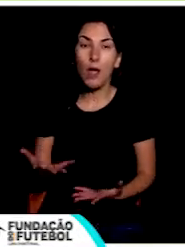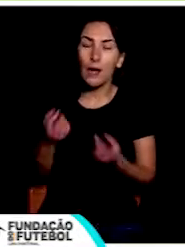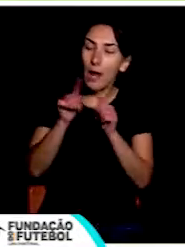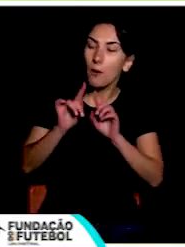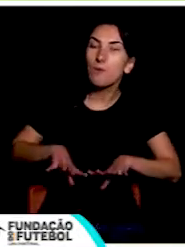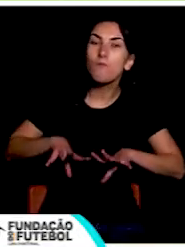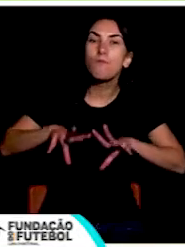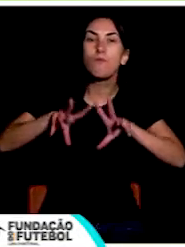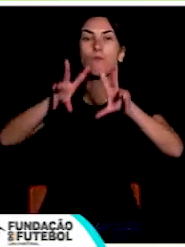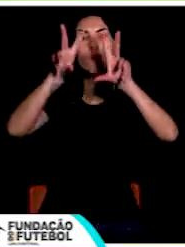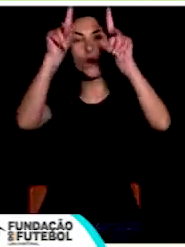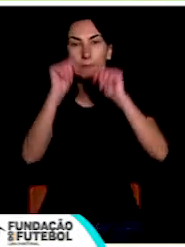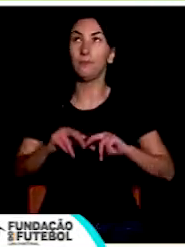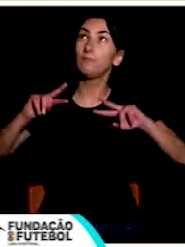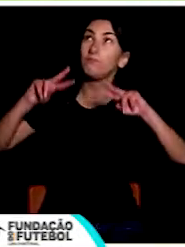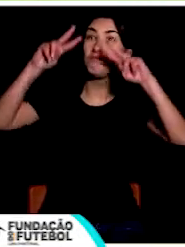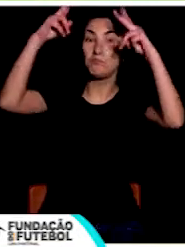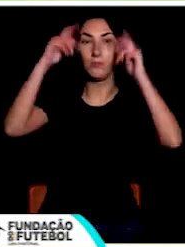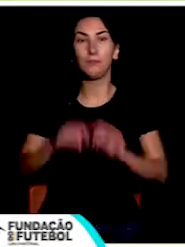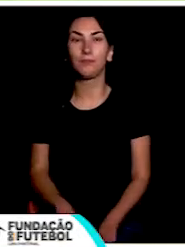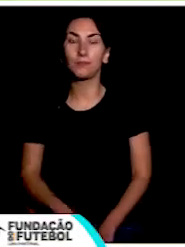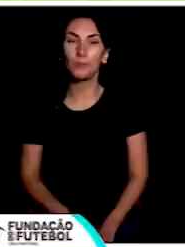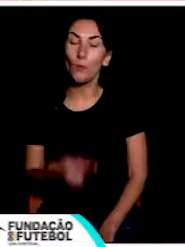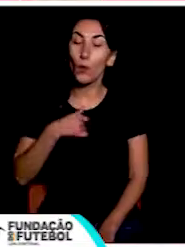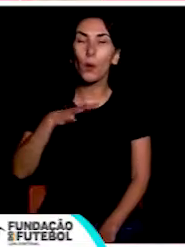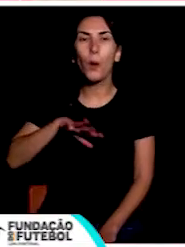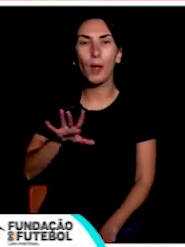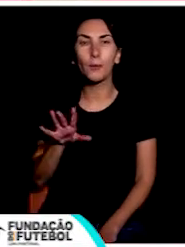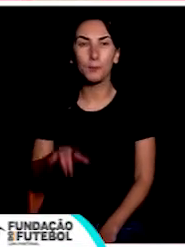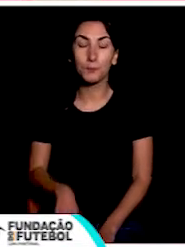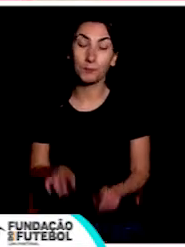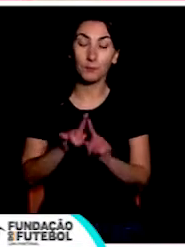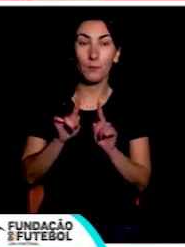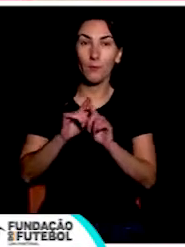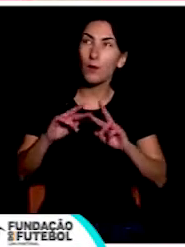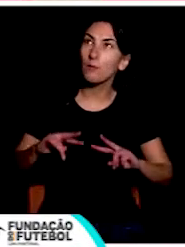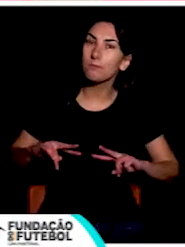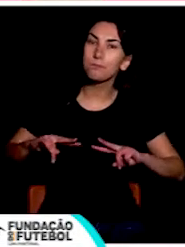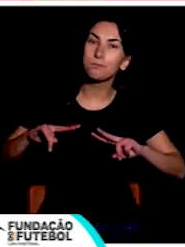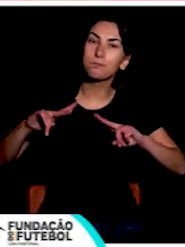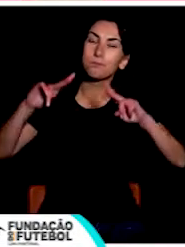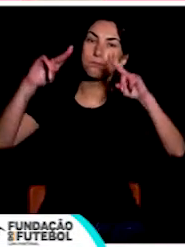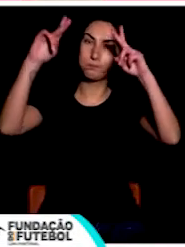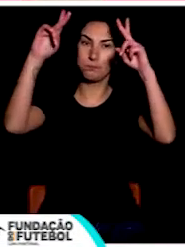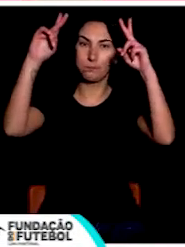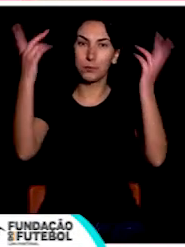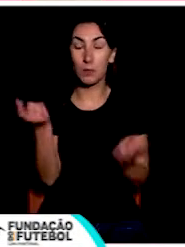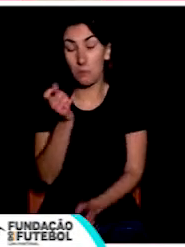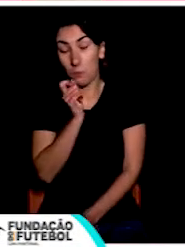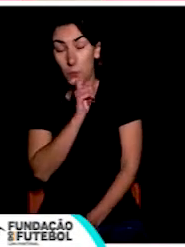tem a ambição de continuar a crescer e chegar aos mais altos patamares. A minha ambição é chegar ao mais alto